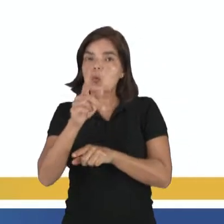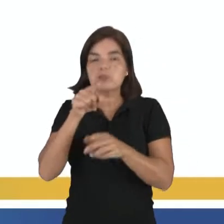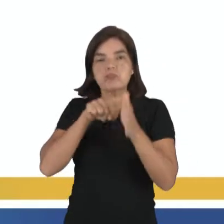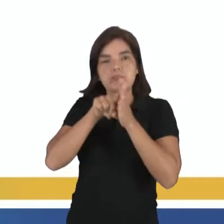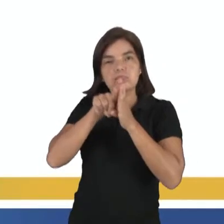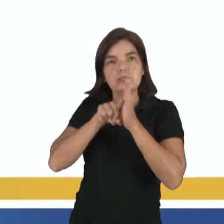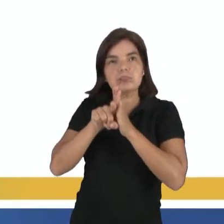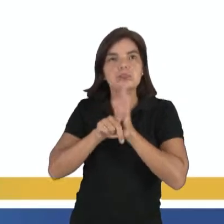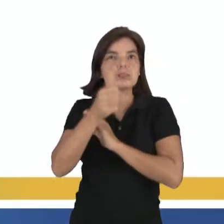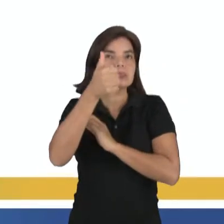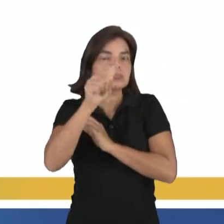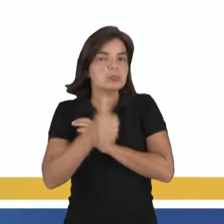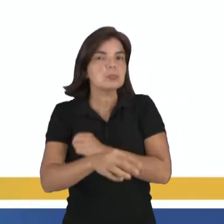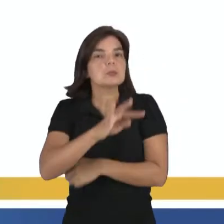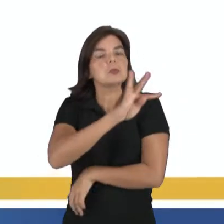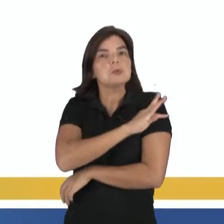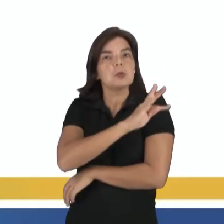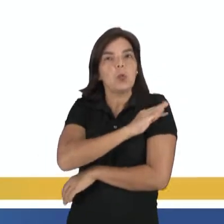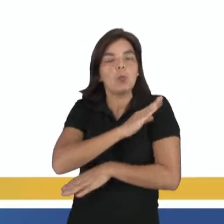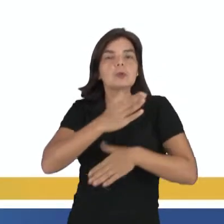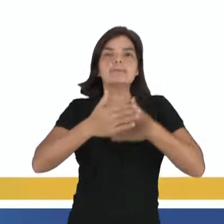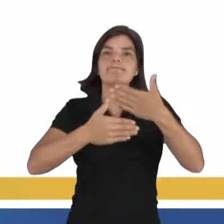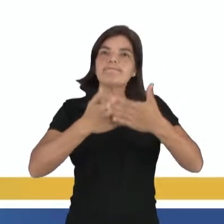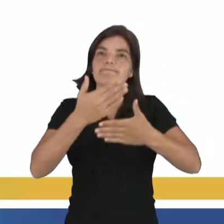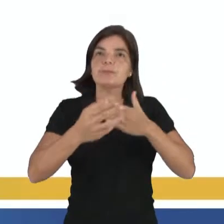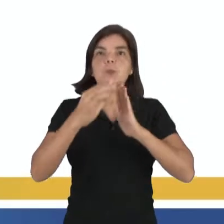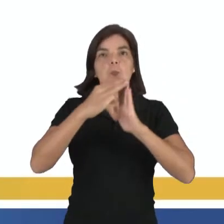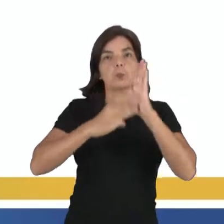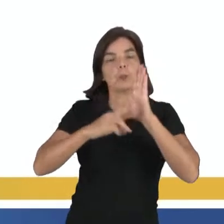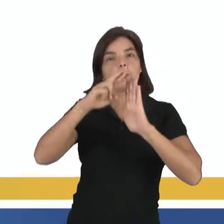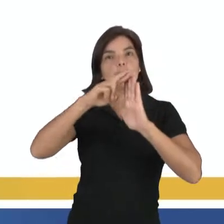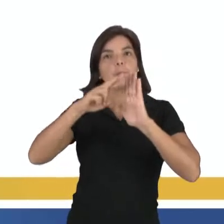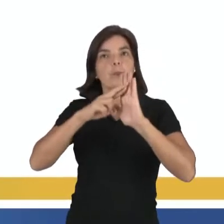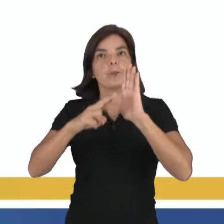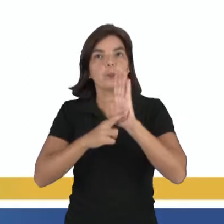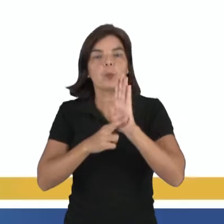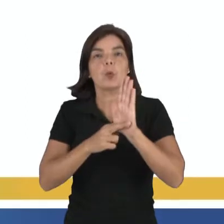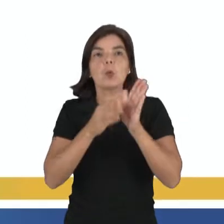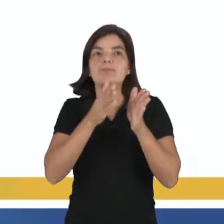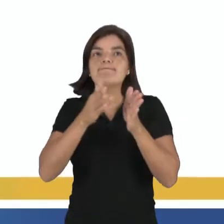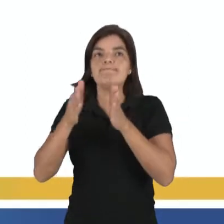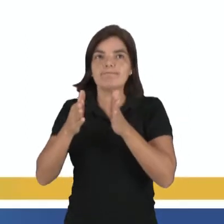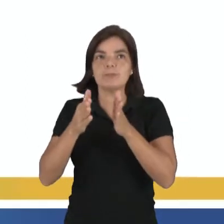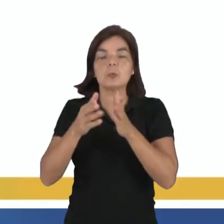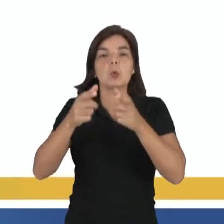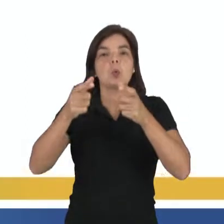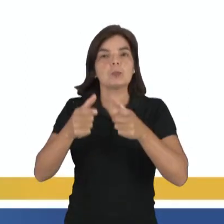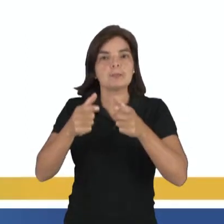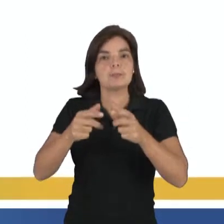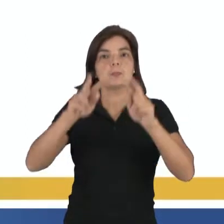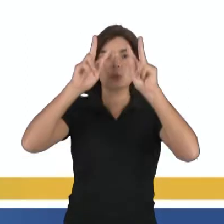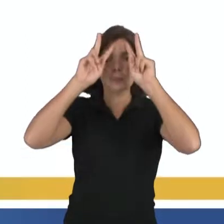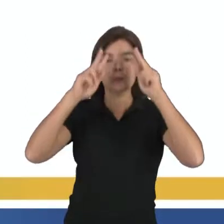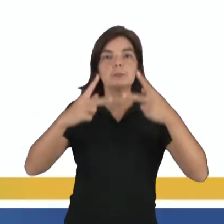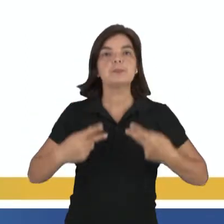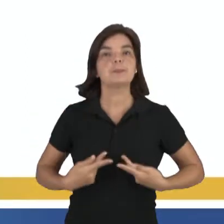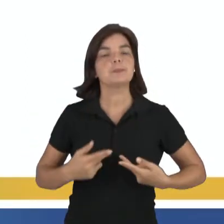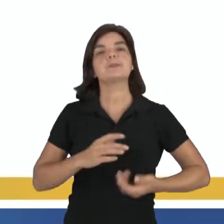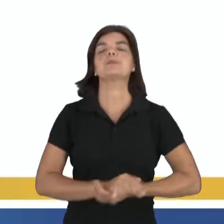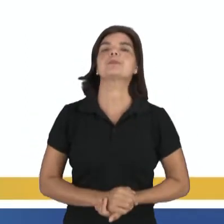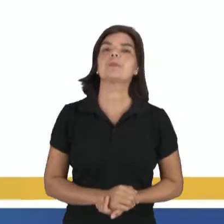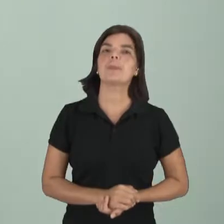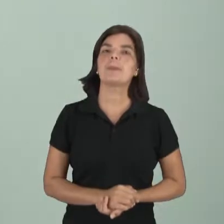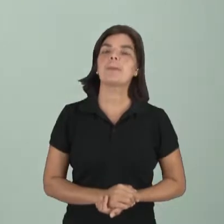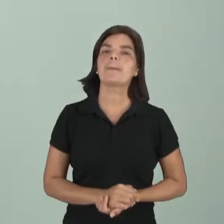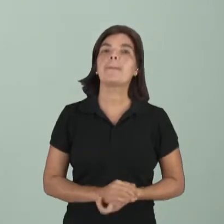análise organizada das técnicas, procedimentos, métodos, regras, âmbitos ou campos da ação humana.